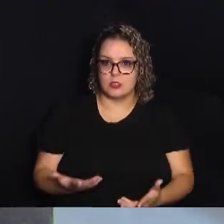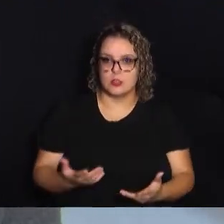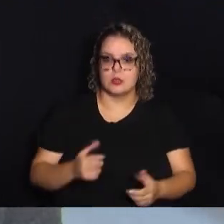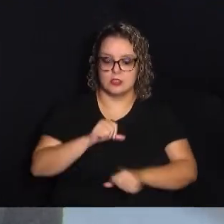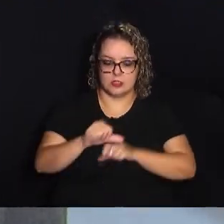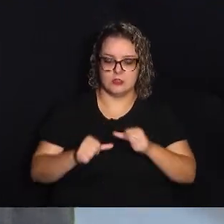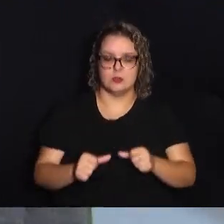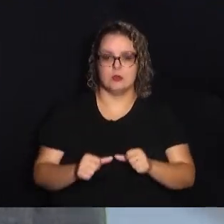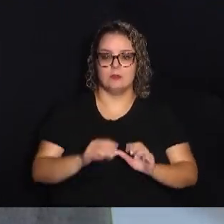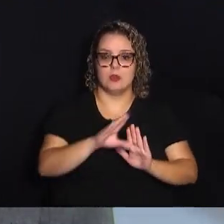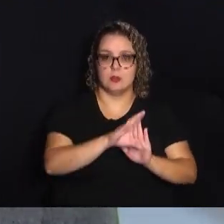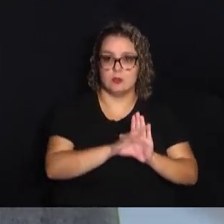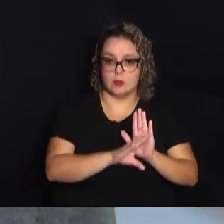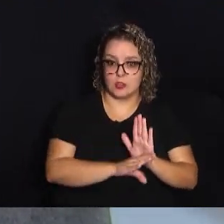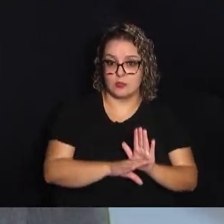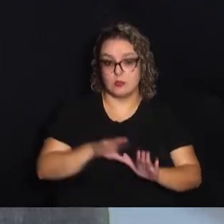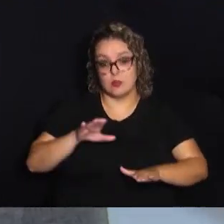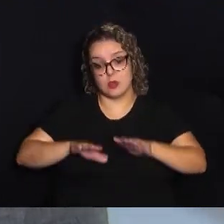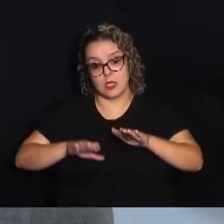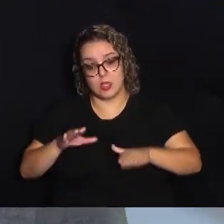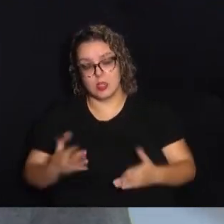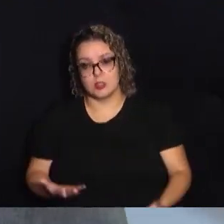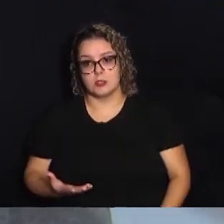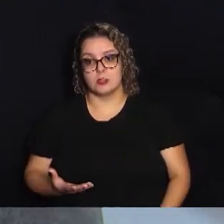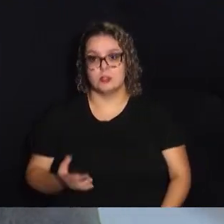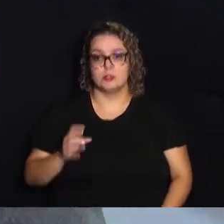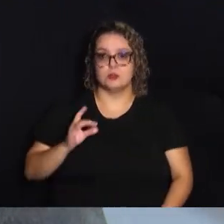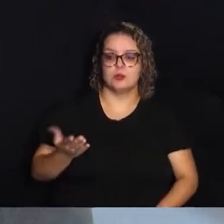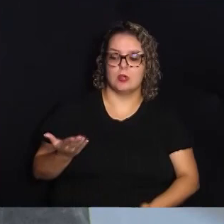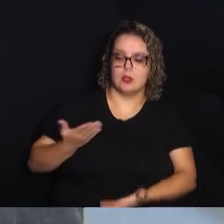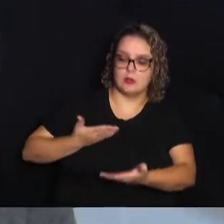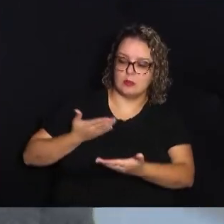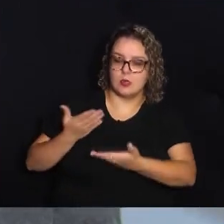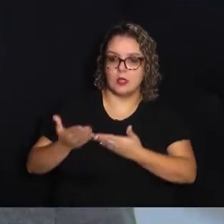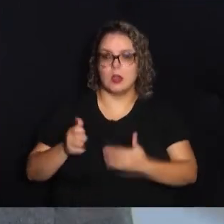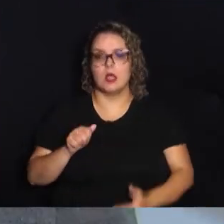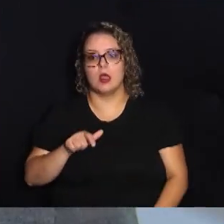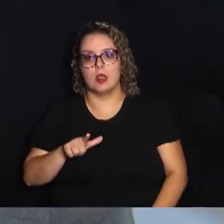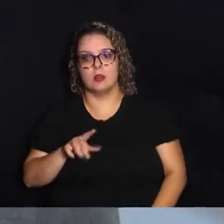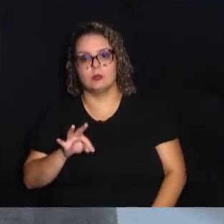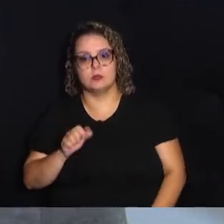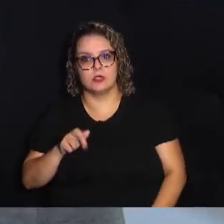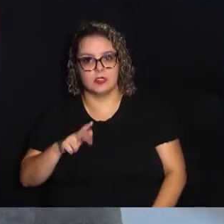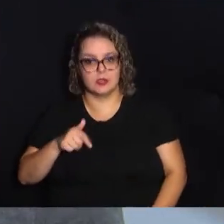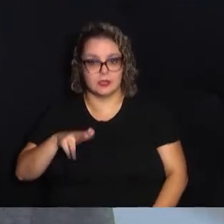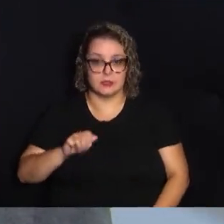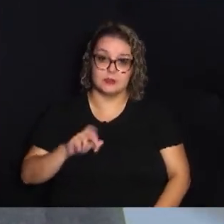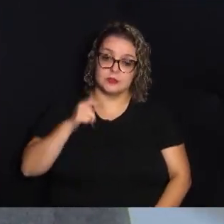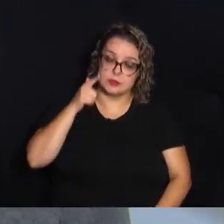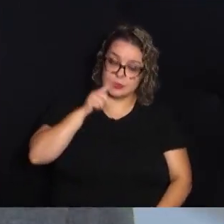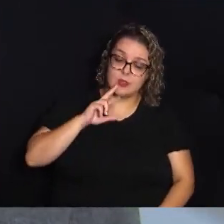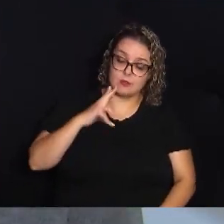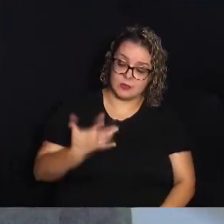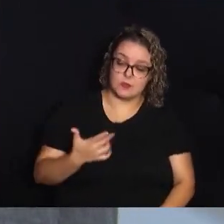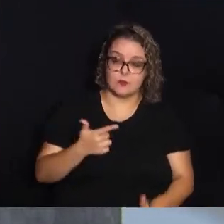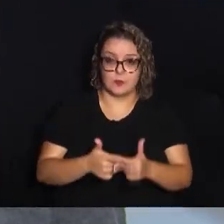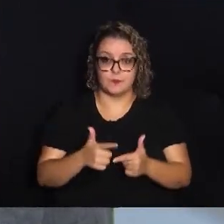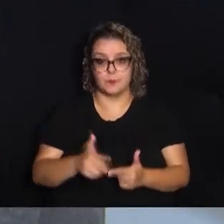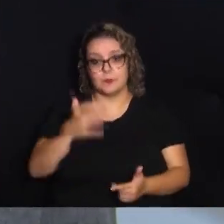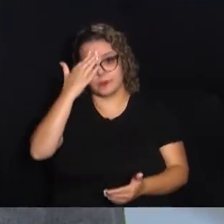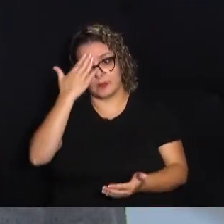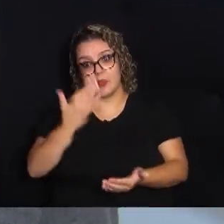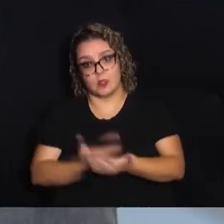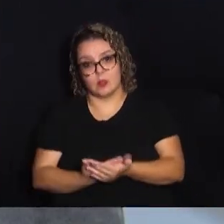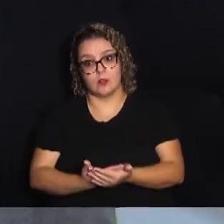que que a gente pode transformar em projeto ou se de repente só intermediando com as autarquias a gente consegue resolver o